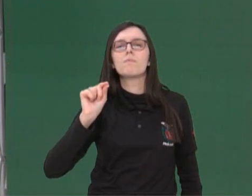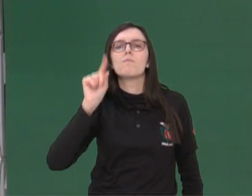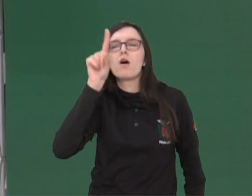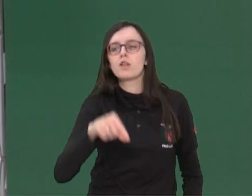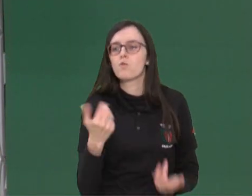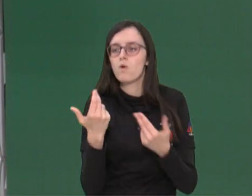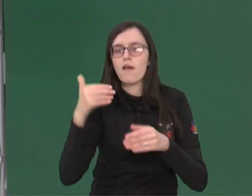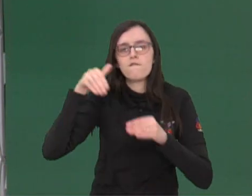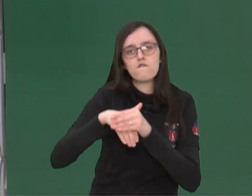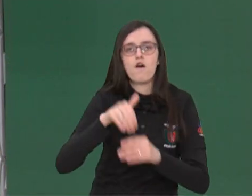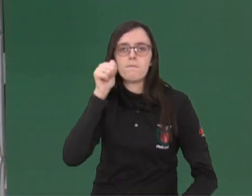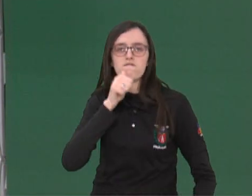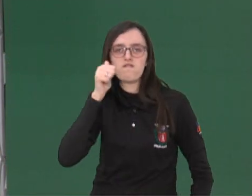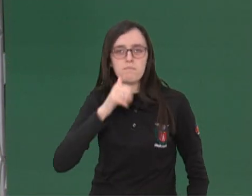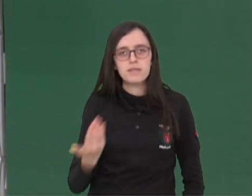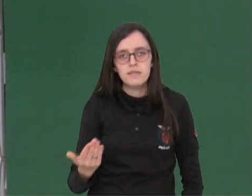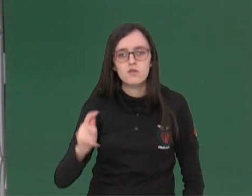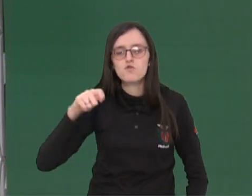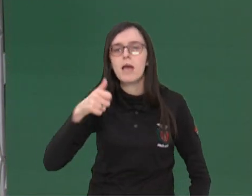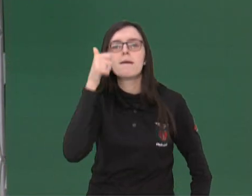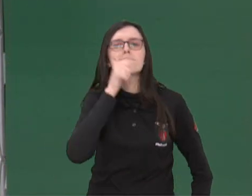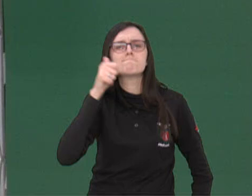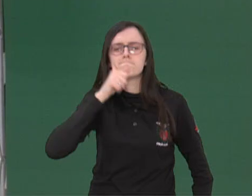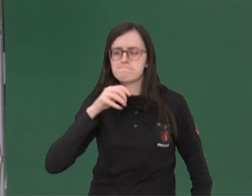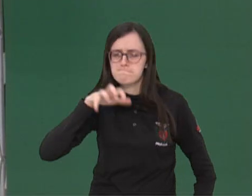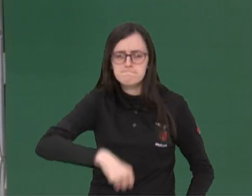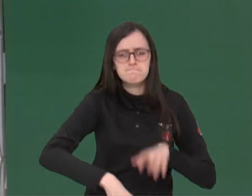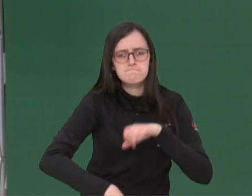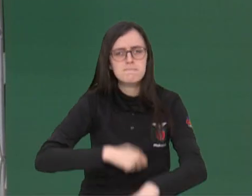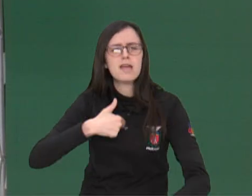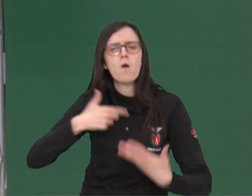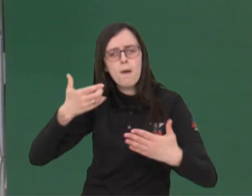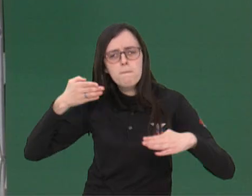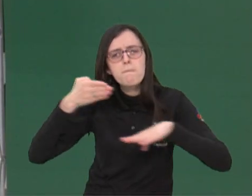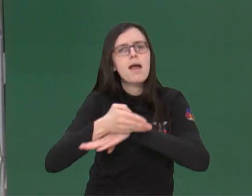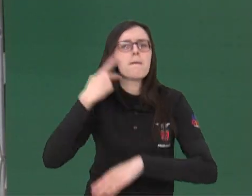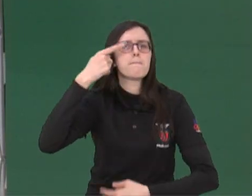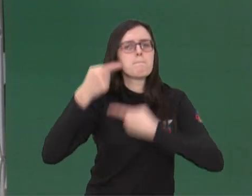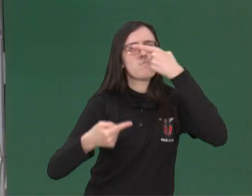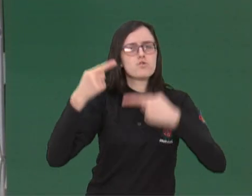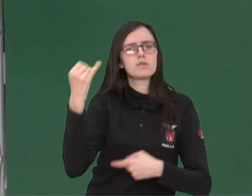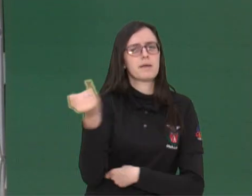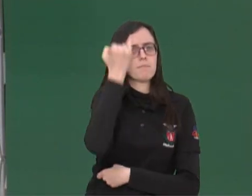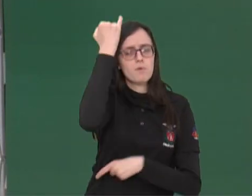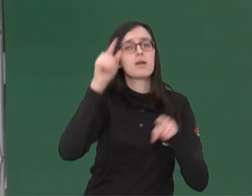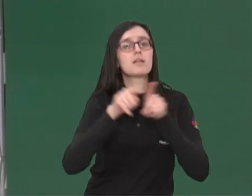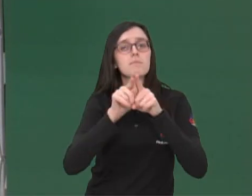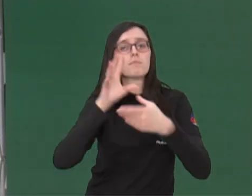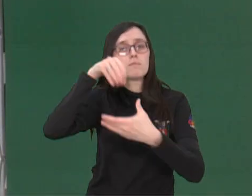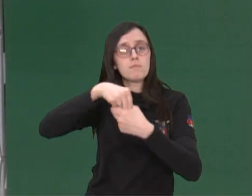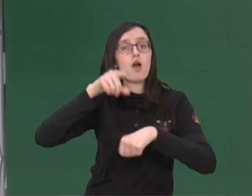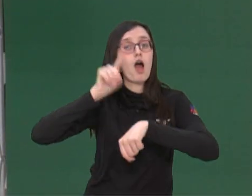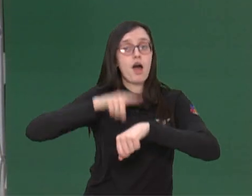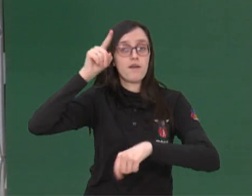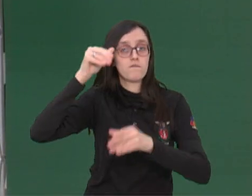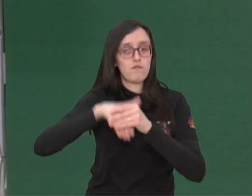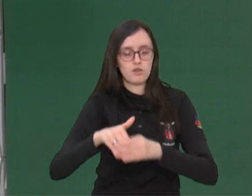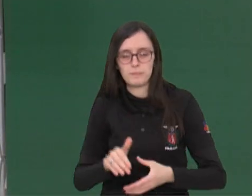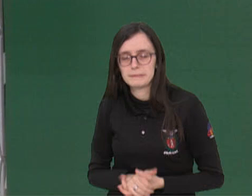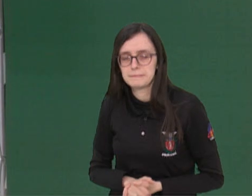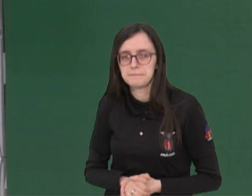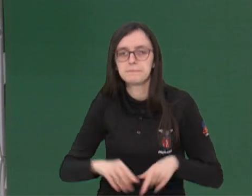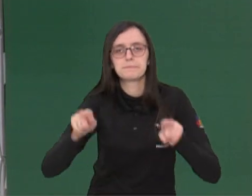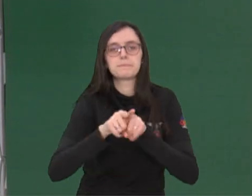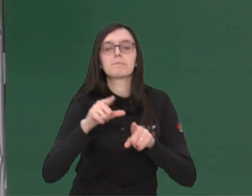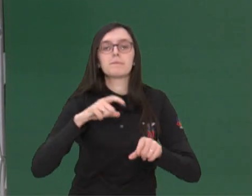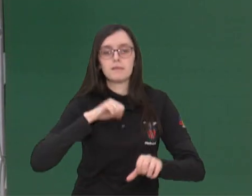o voto feminino, sobre a mulher buscando a condição de participar politicamente, inclusive na hora do voto. E ainda,